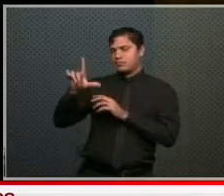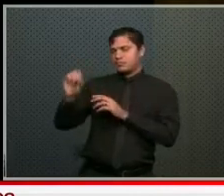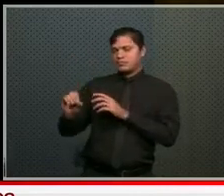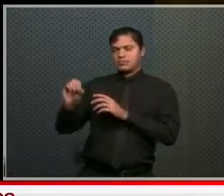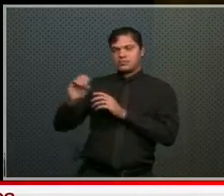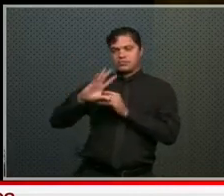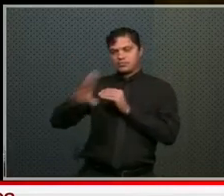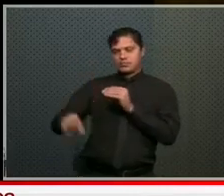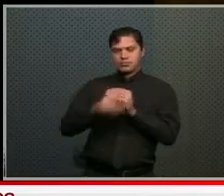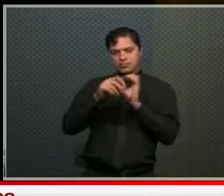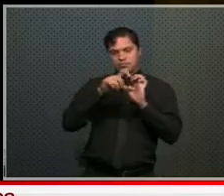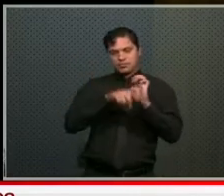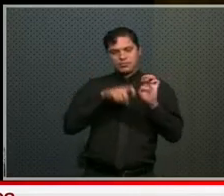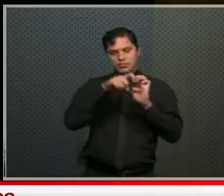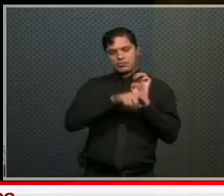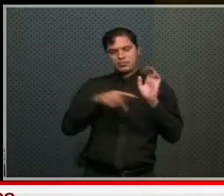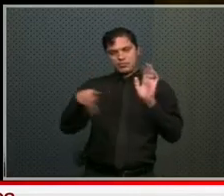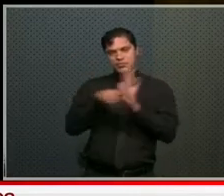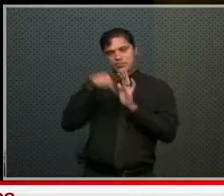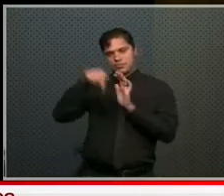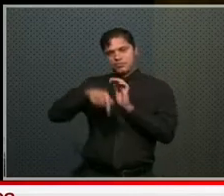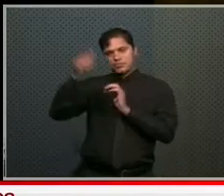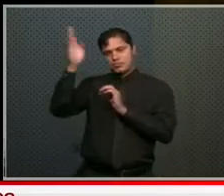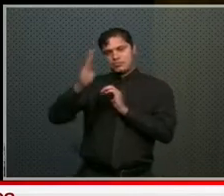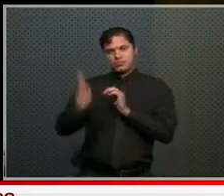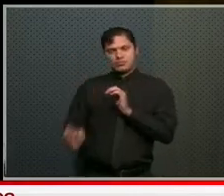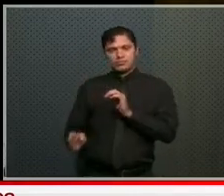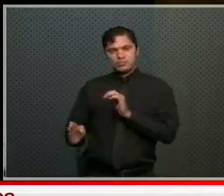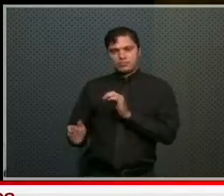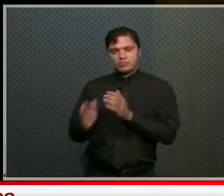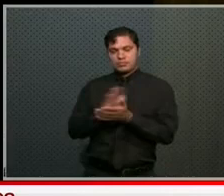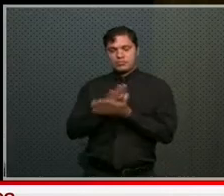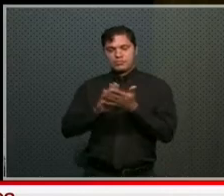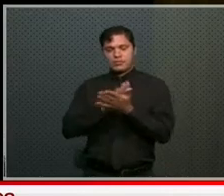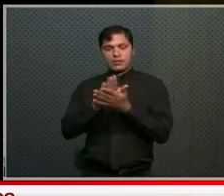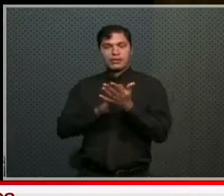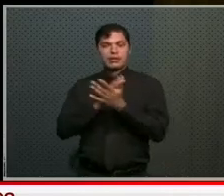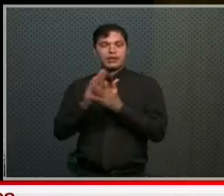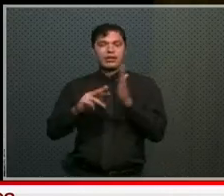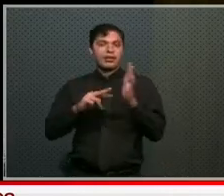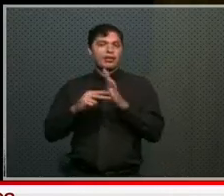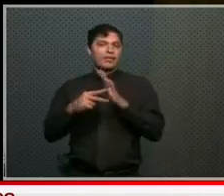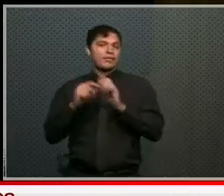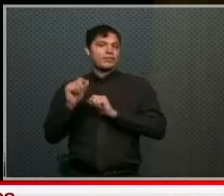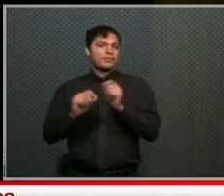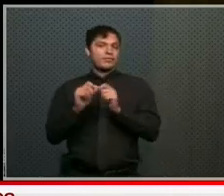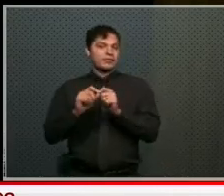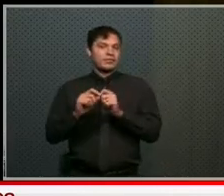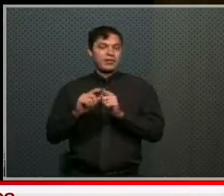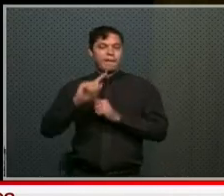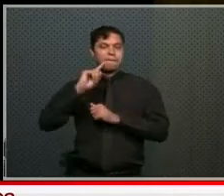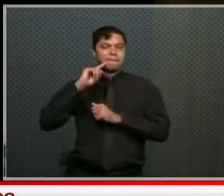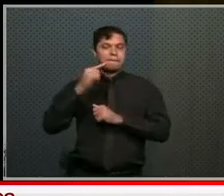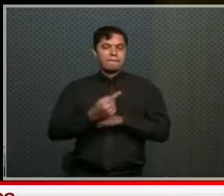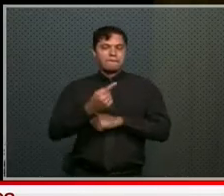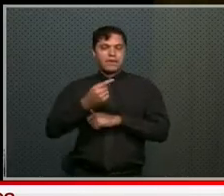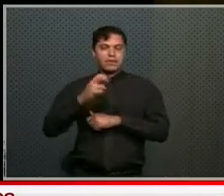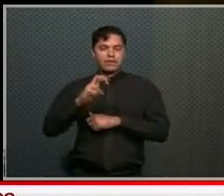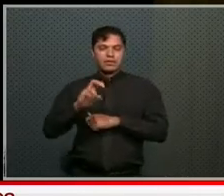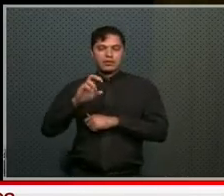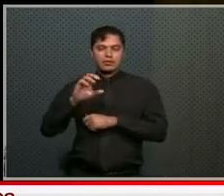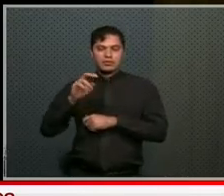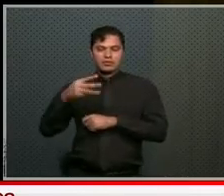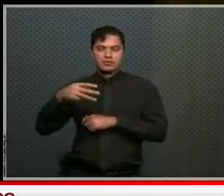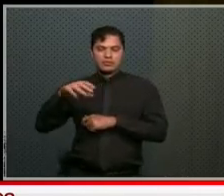contribuição que Embrapa fez para esse país não é nada não é nada eles mandaram 1.530